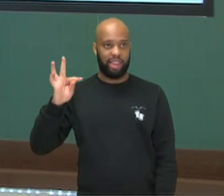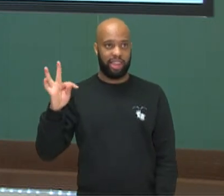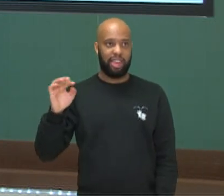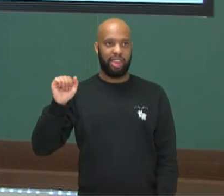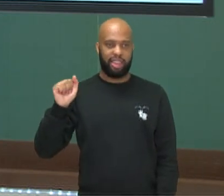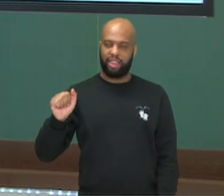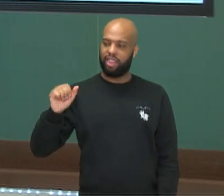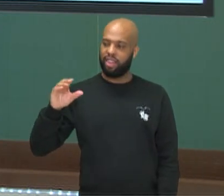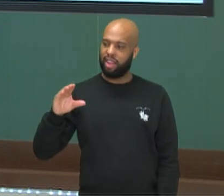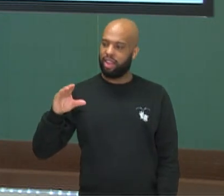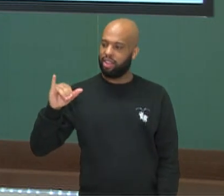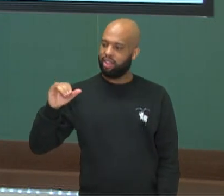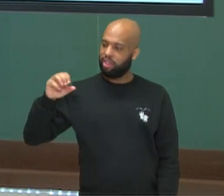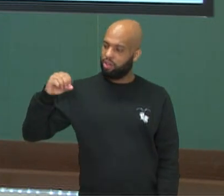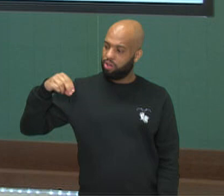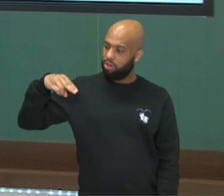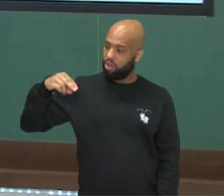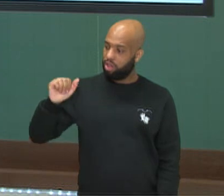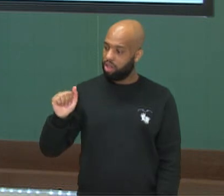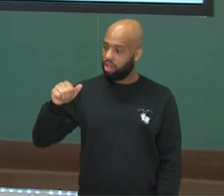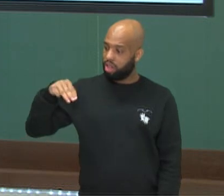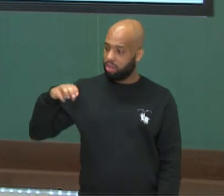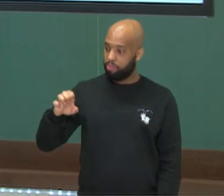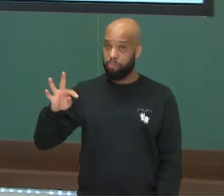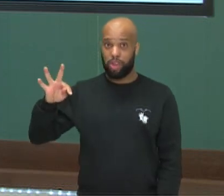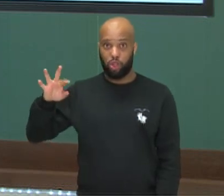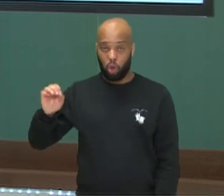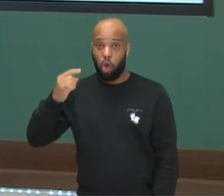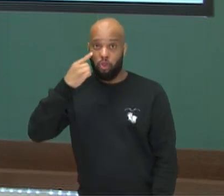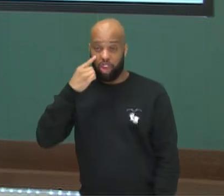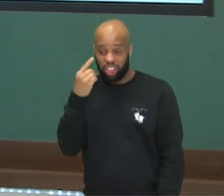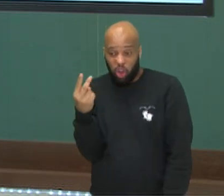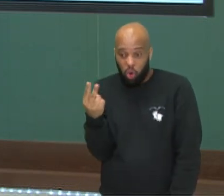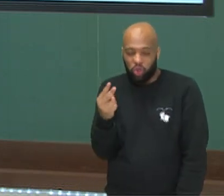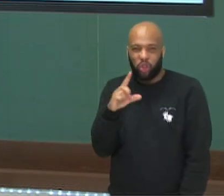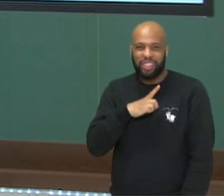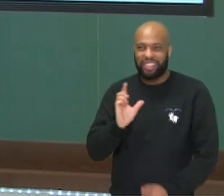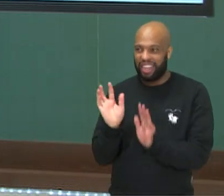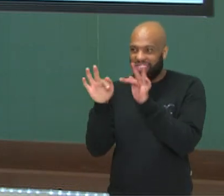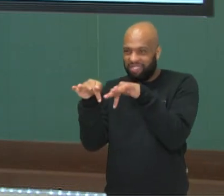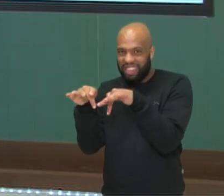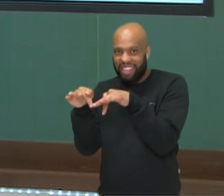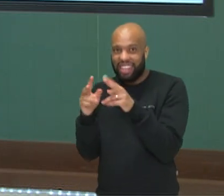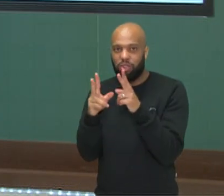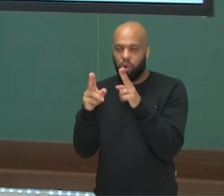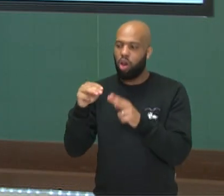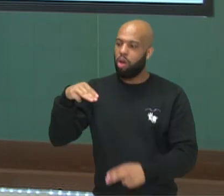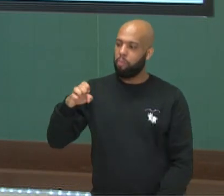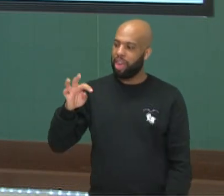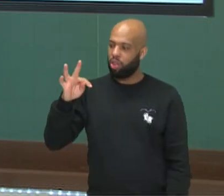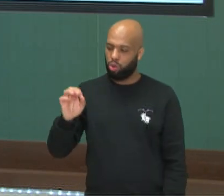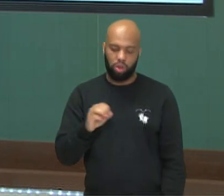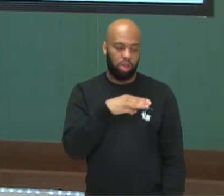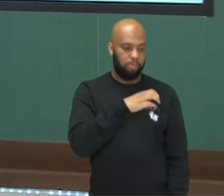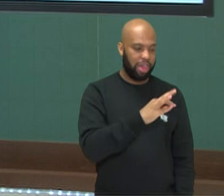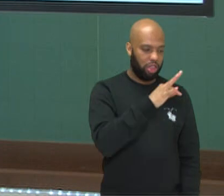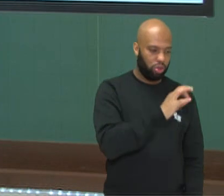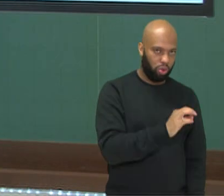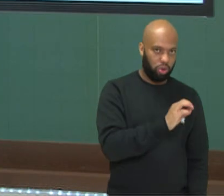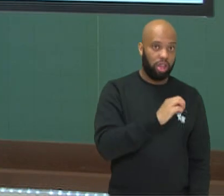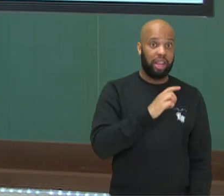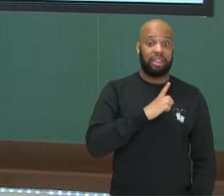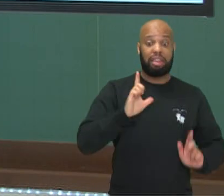radical, estacionamento. Então, o sufixo mento produz um sentido de ação na primeira